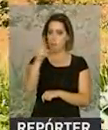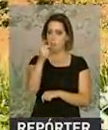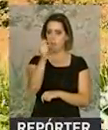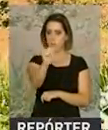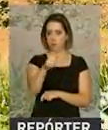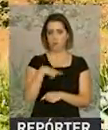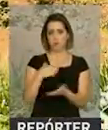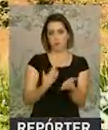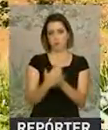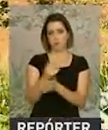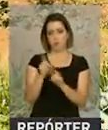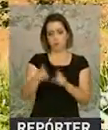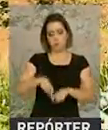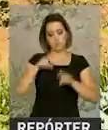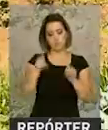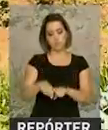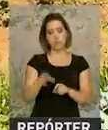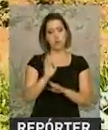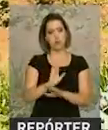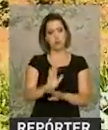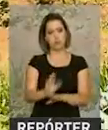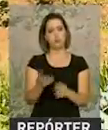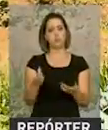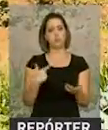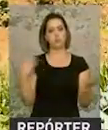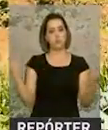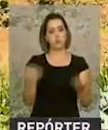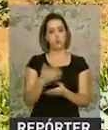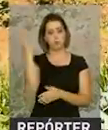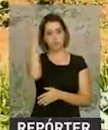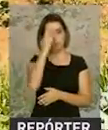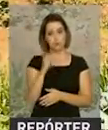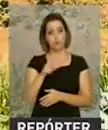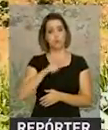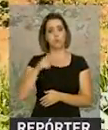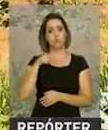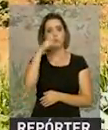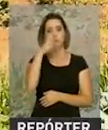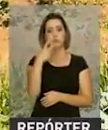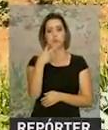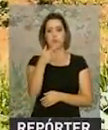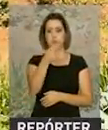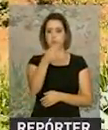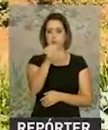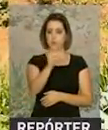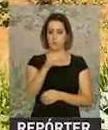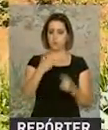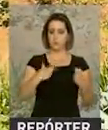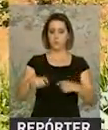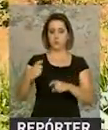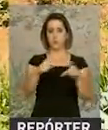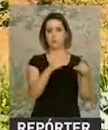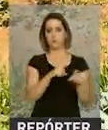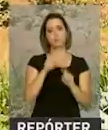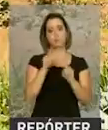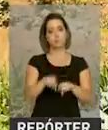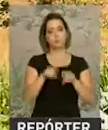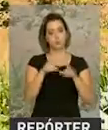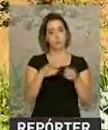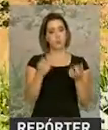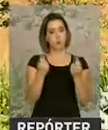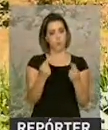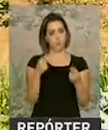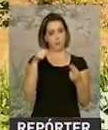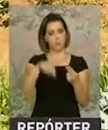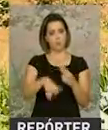tem como base a agricultura solidária. Hoje, no Brasil, já existem mais de 70 comunidades do tipo. Só